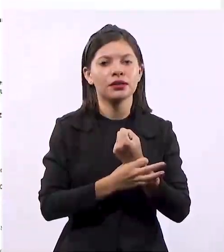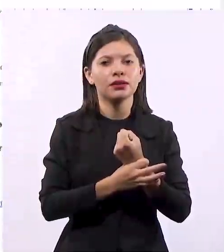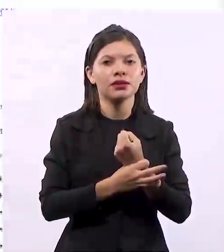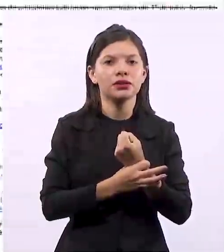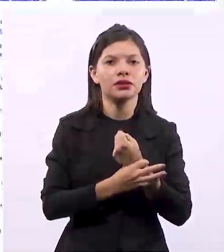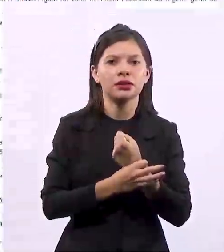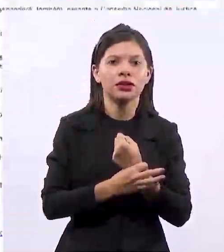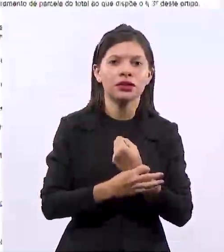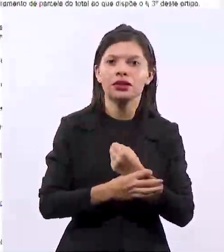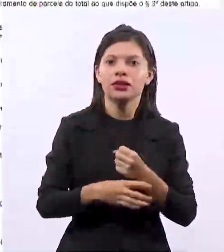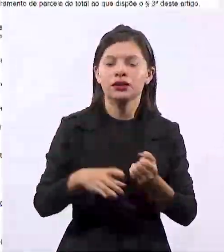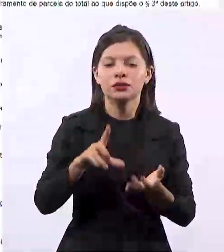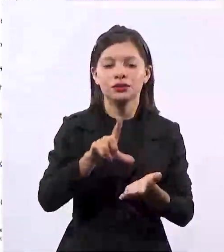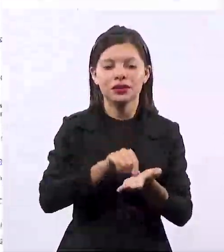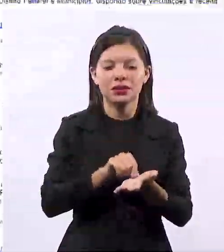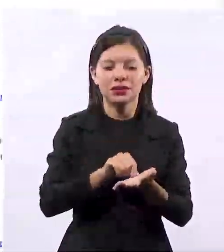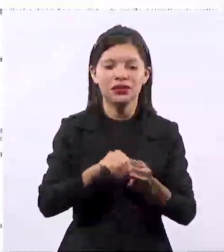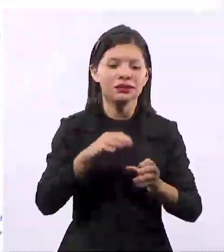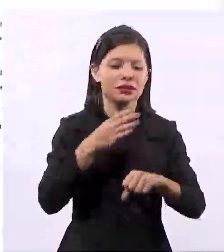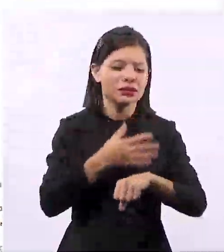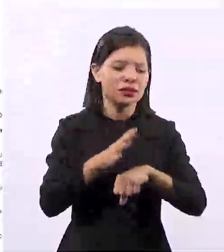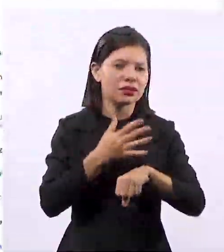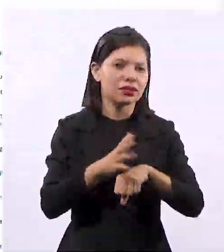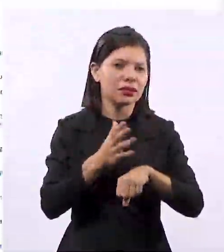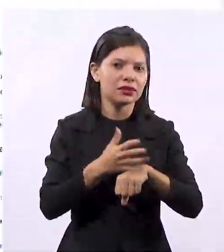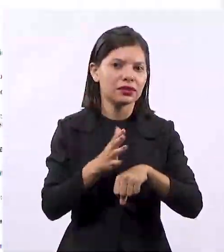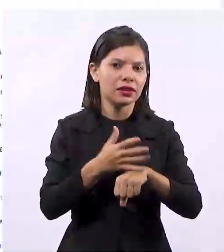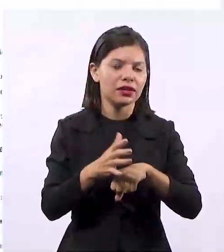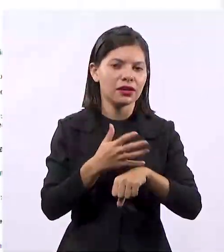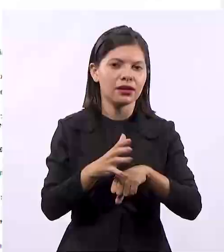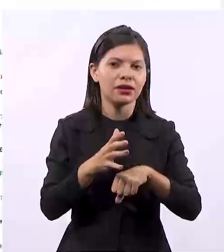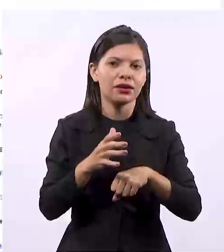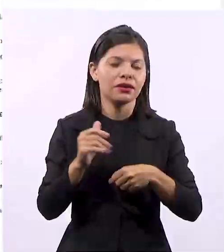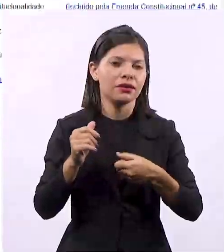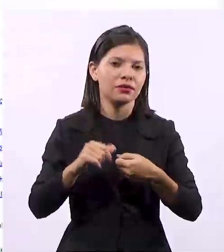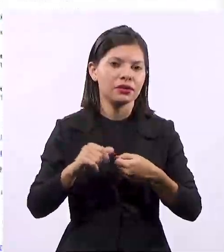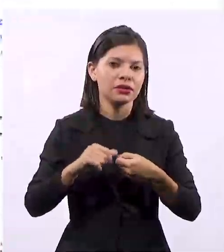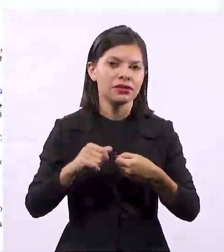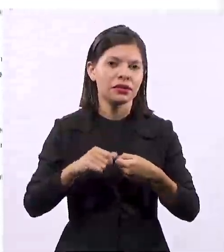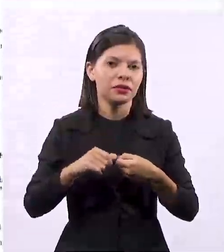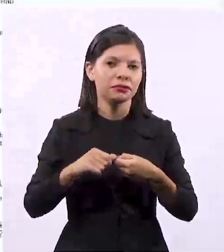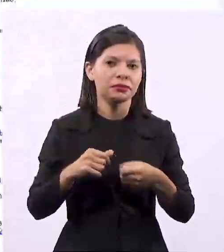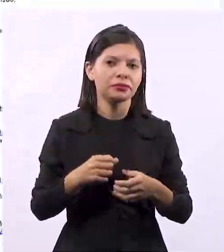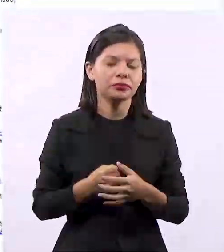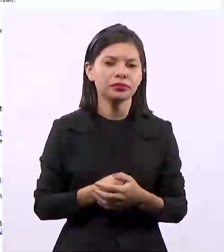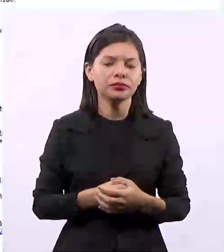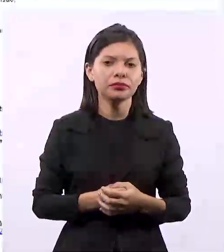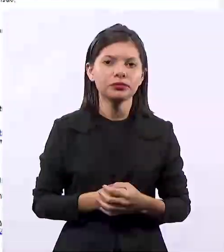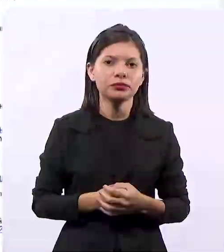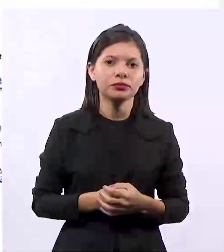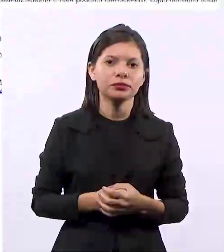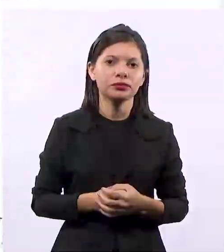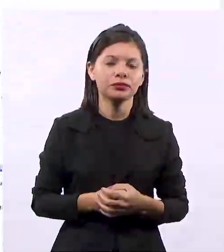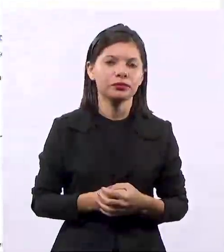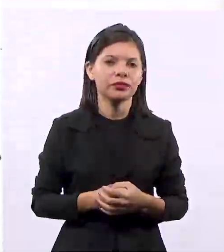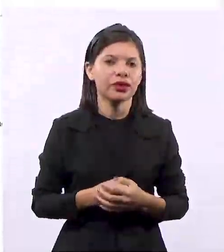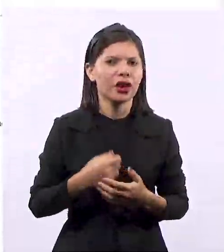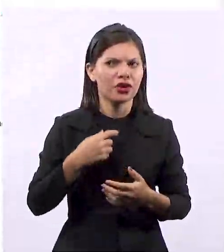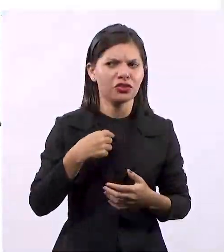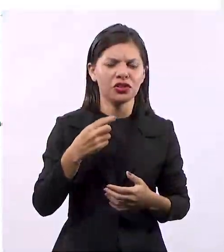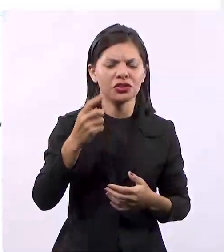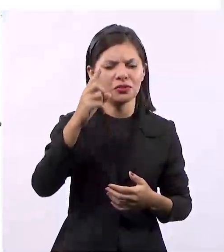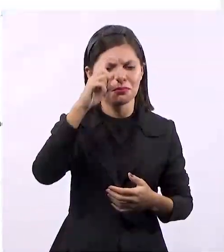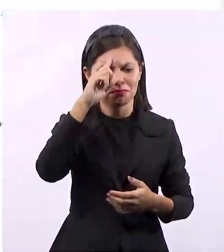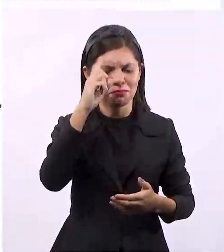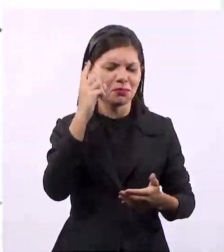se tiver posto, ou seja, positivado o direito, vai ter garantia de que ele seja executado. Não